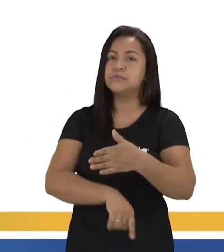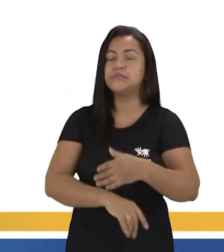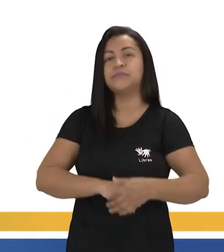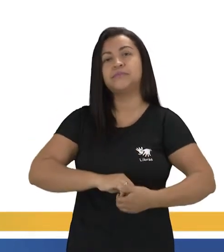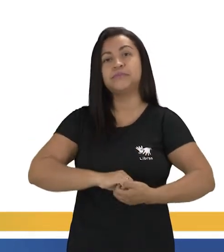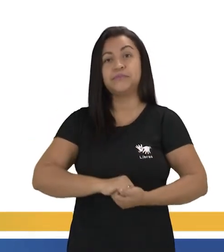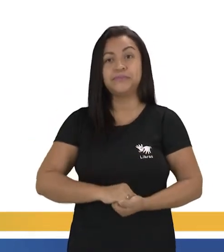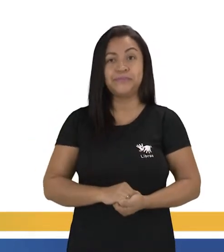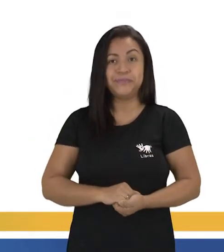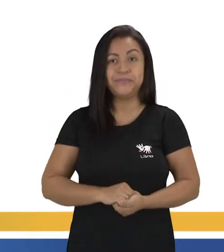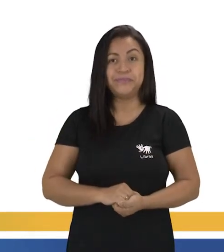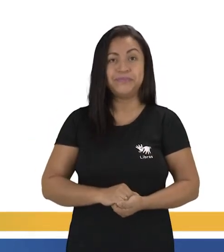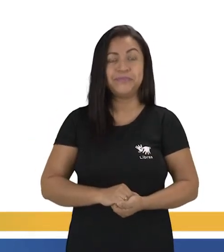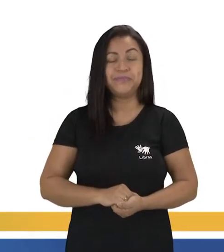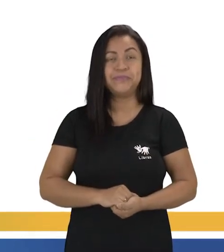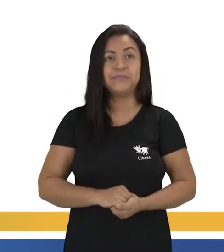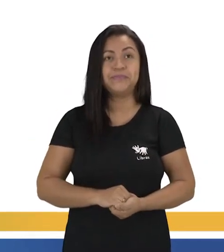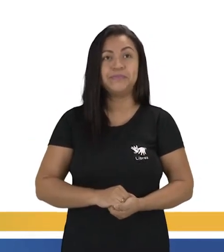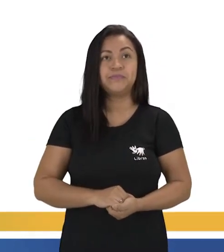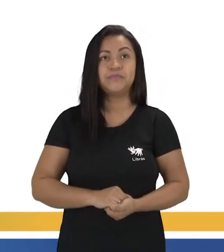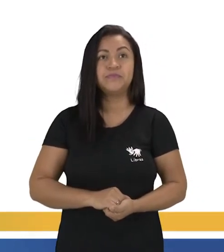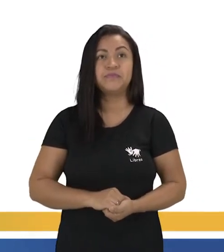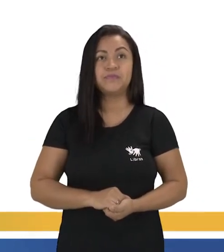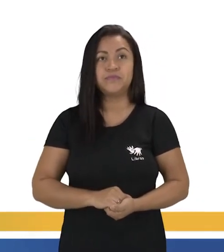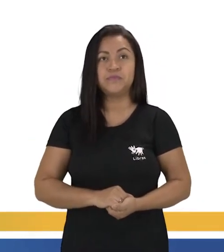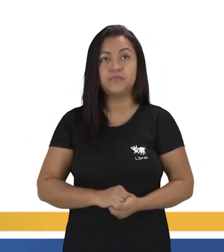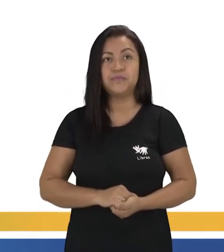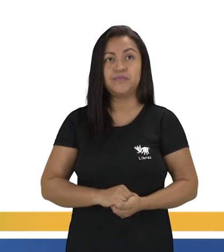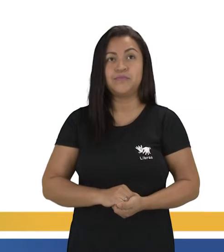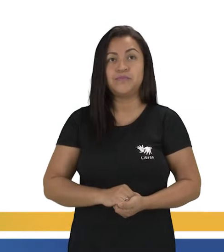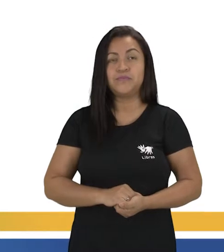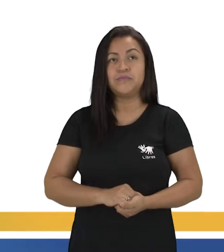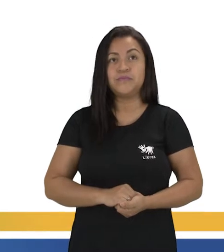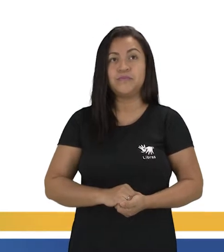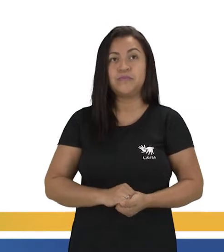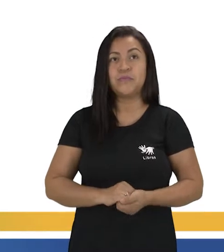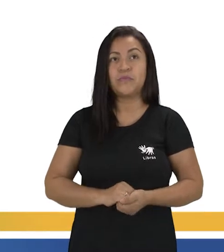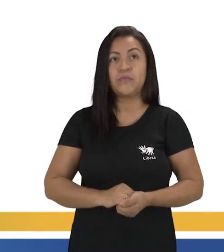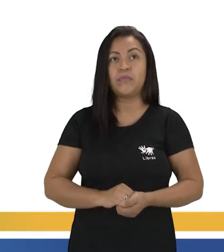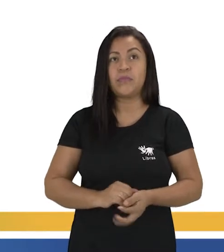check out some examples. Right? So on the screen,